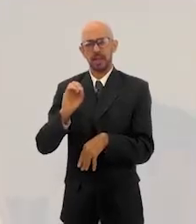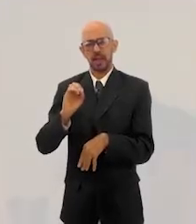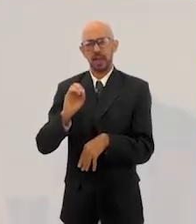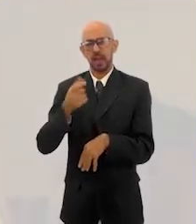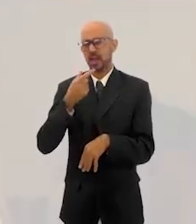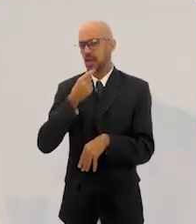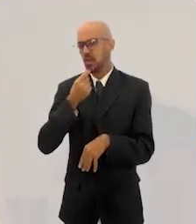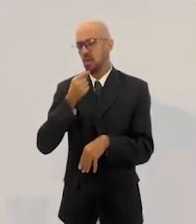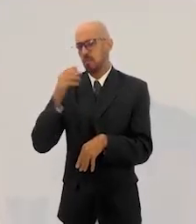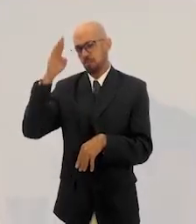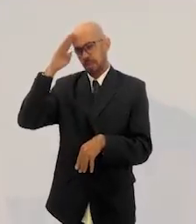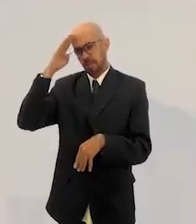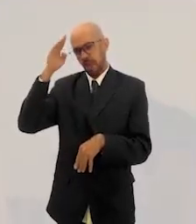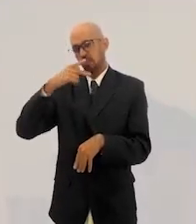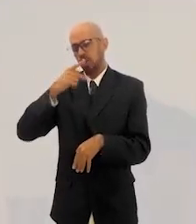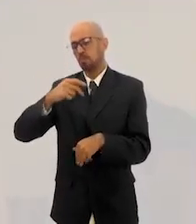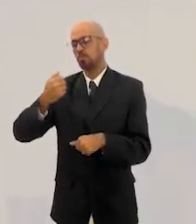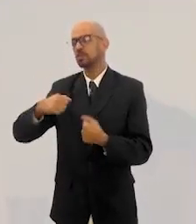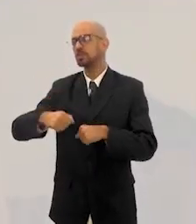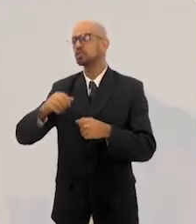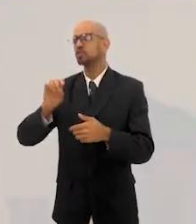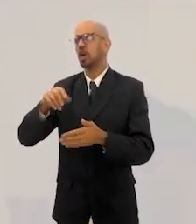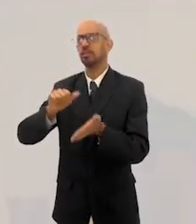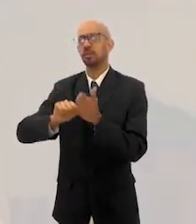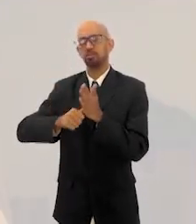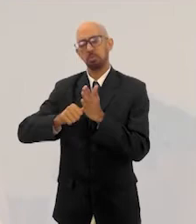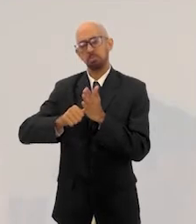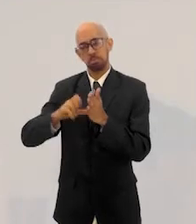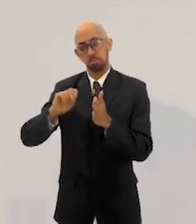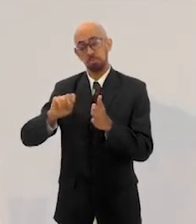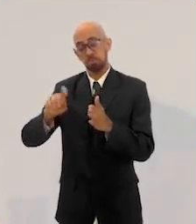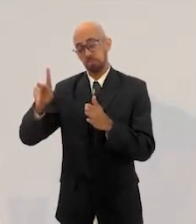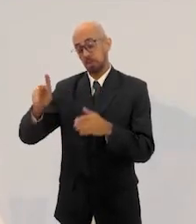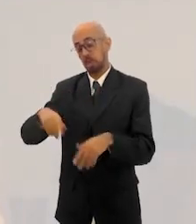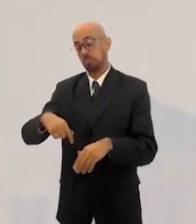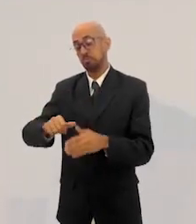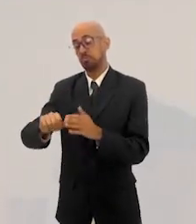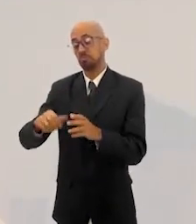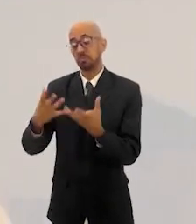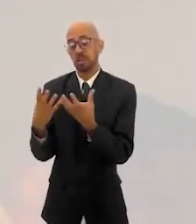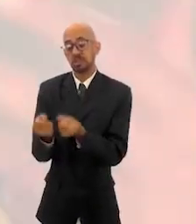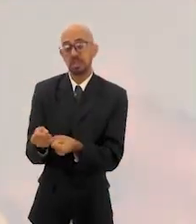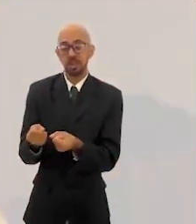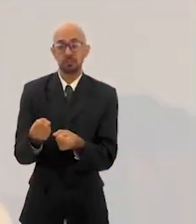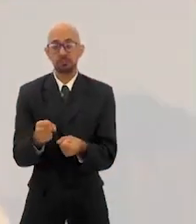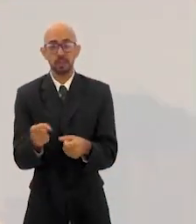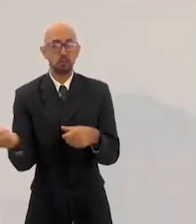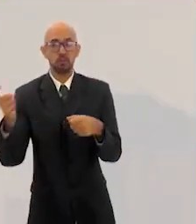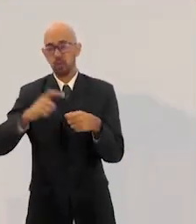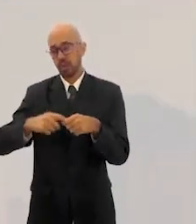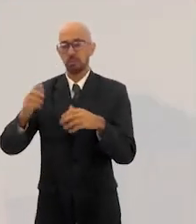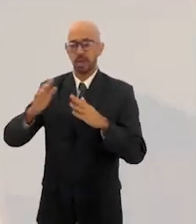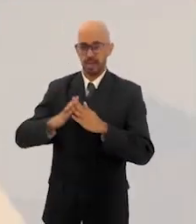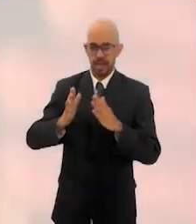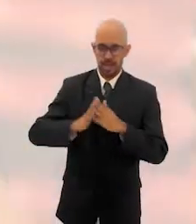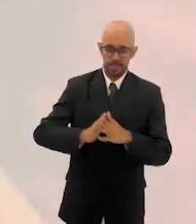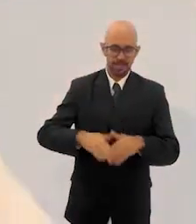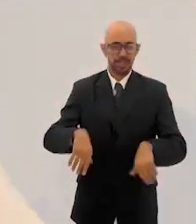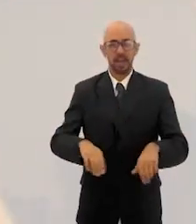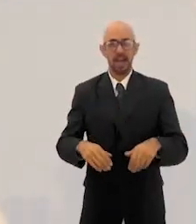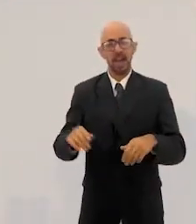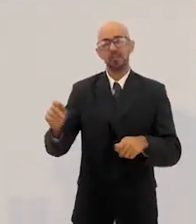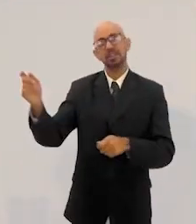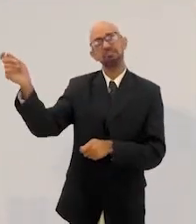né, o militar que tava lá, falou: não, eu só preciso da identidade. Eu, tá, me inscrevi. Voltei para casa, passei o restante dos dias